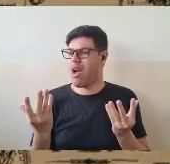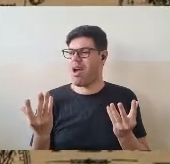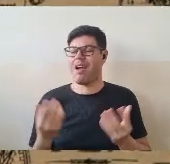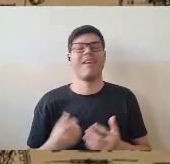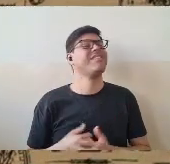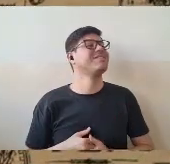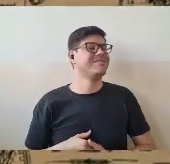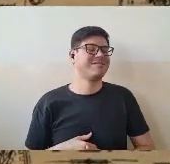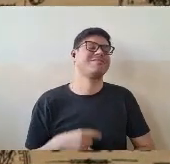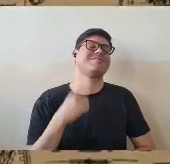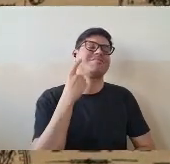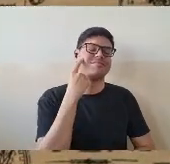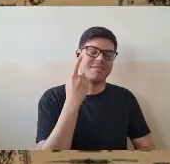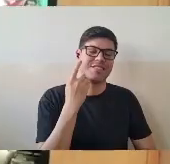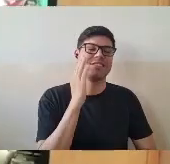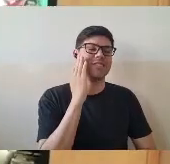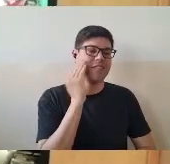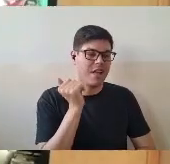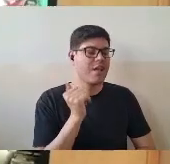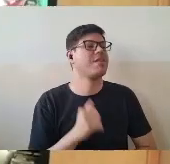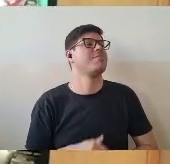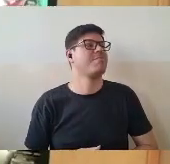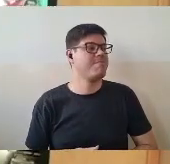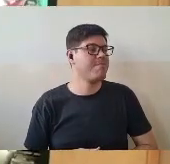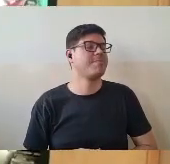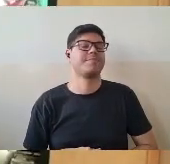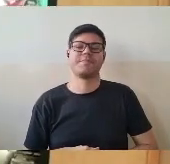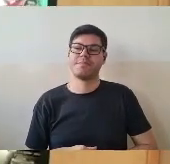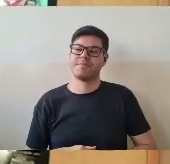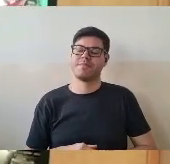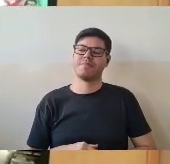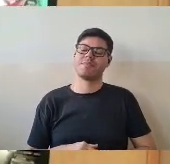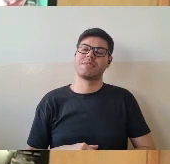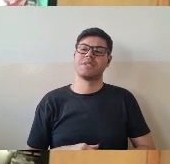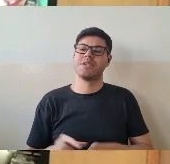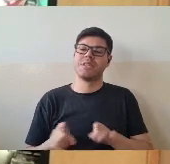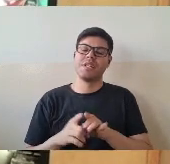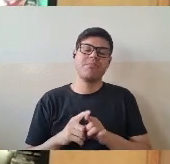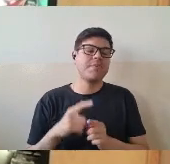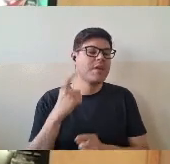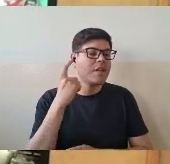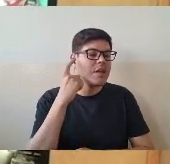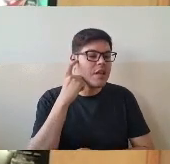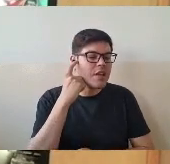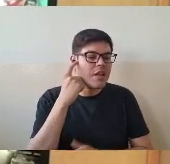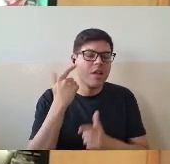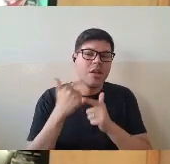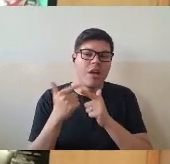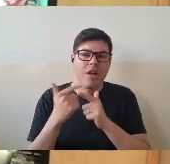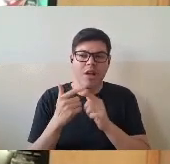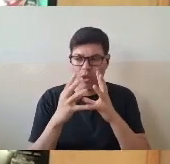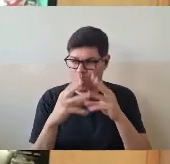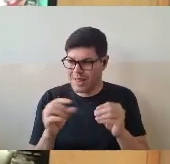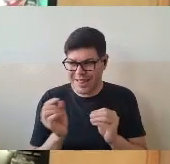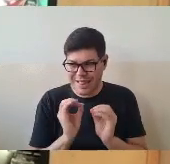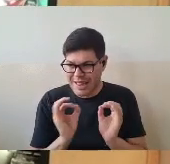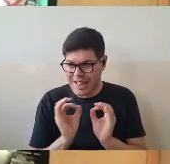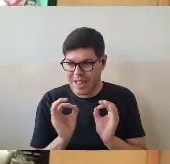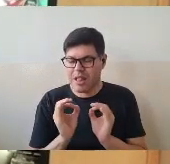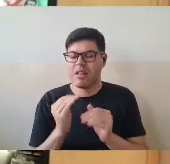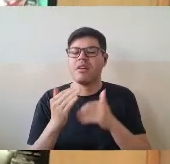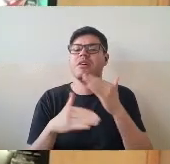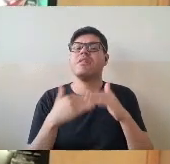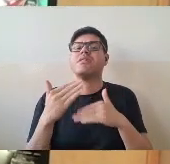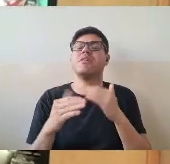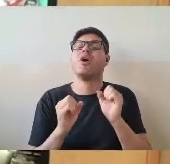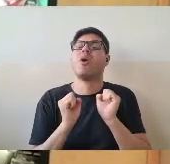curada pode também causar uma cardiopatia? Pode, pelo problema reumático, né? O reumatismo é definido como